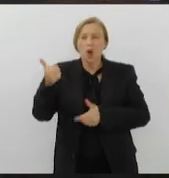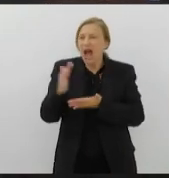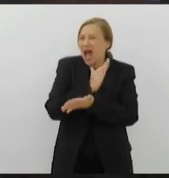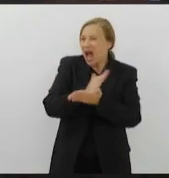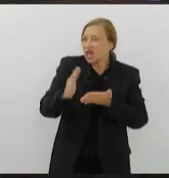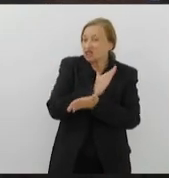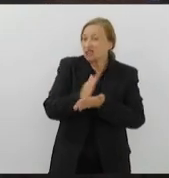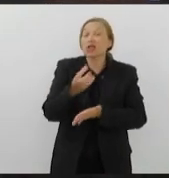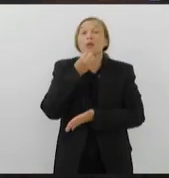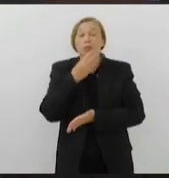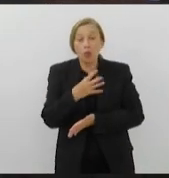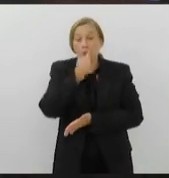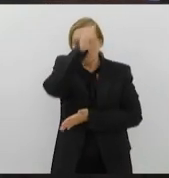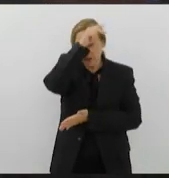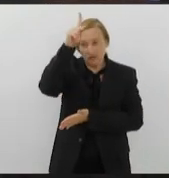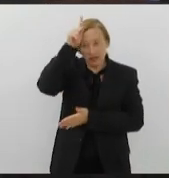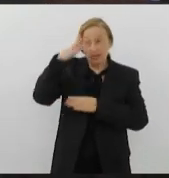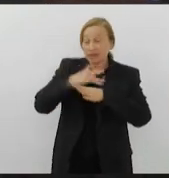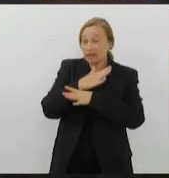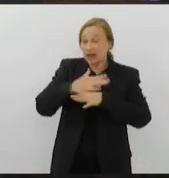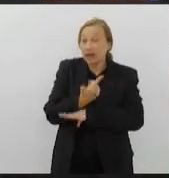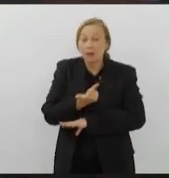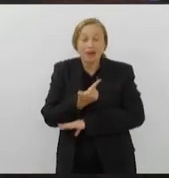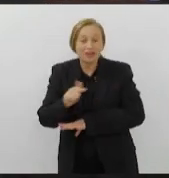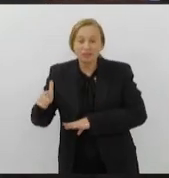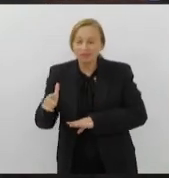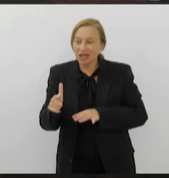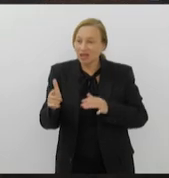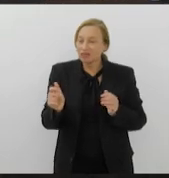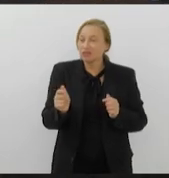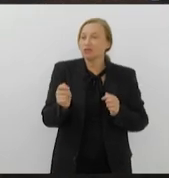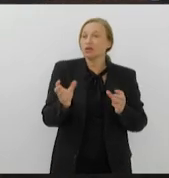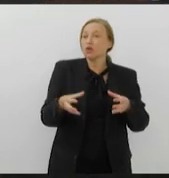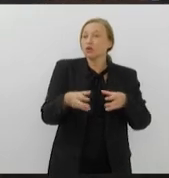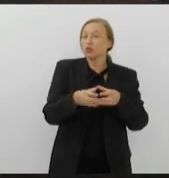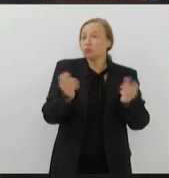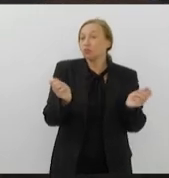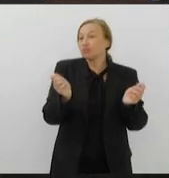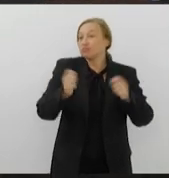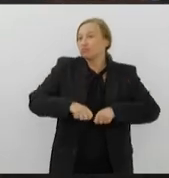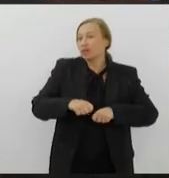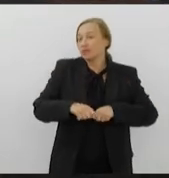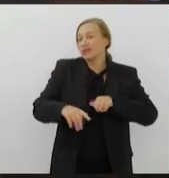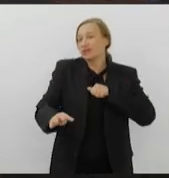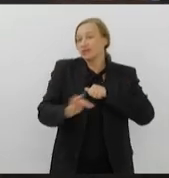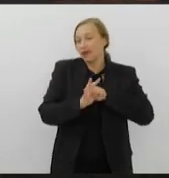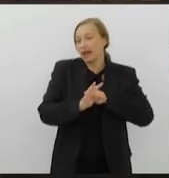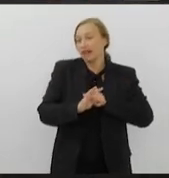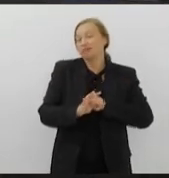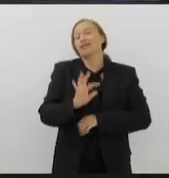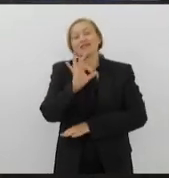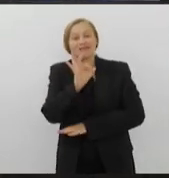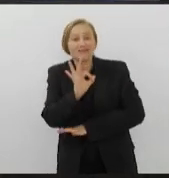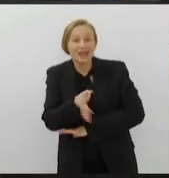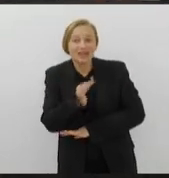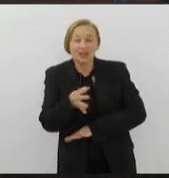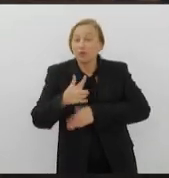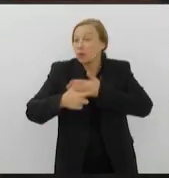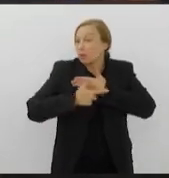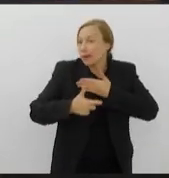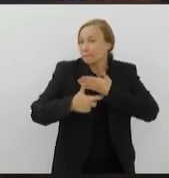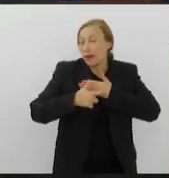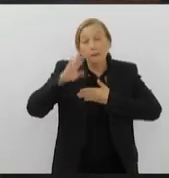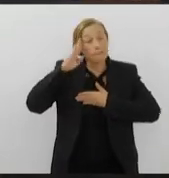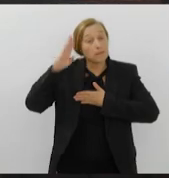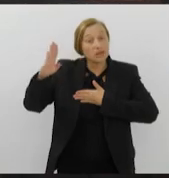bons prefeitos na cidade, mas não tem uma condição técnica, às vezes, de gerir um município. E aí vem exatamente o papel precípio da